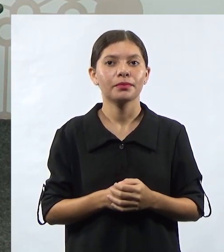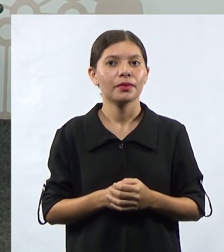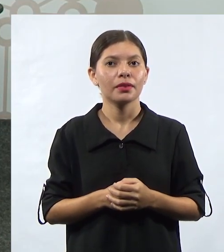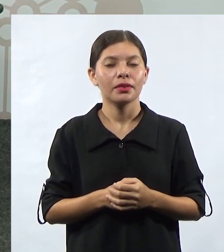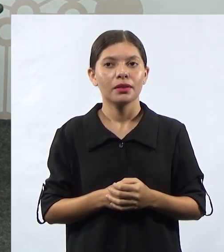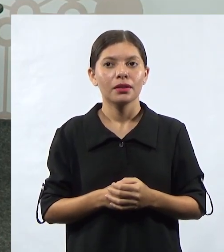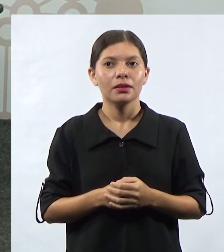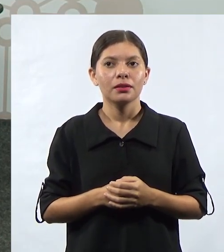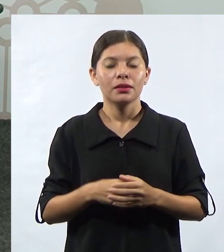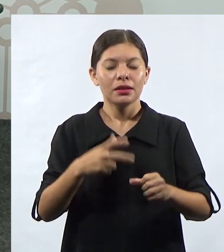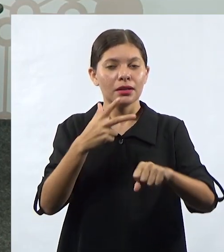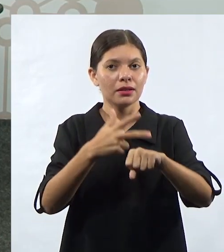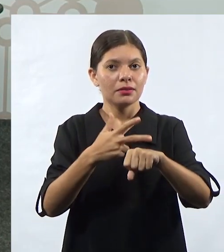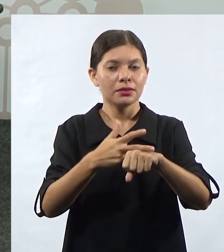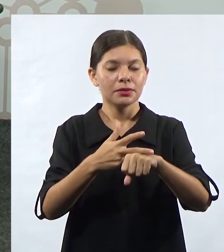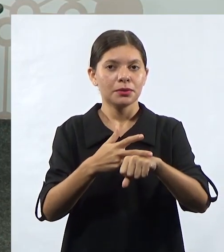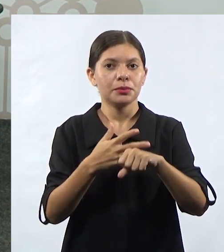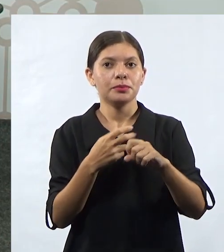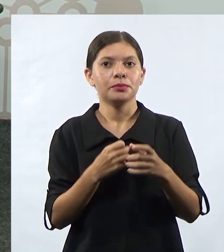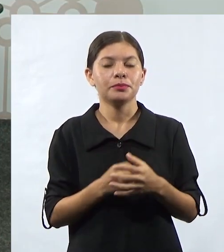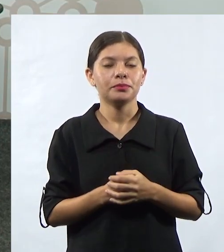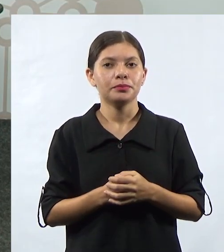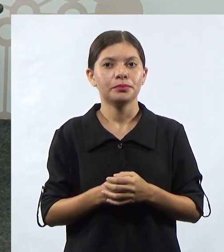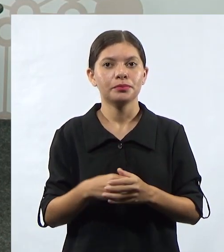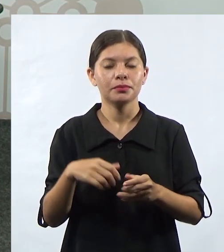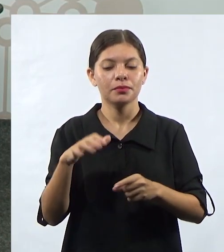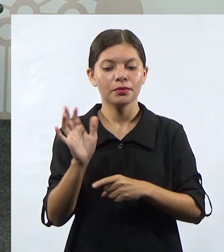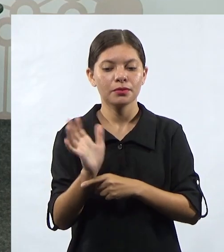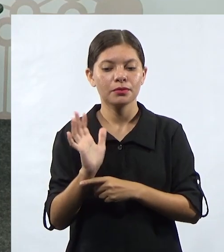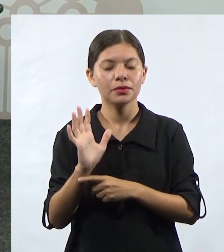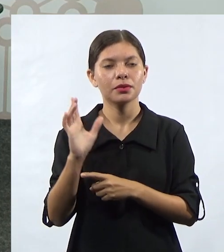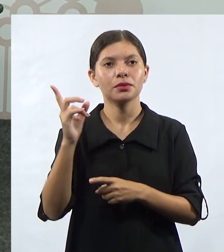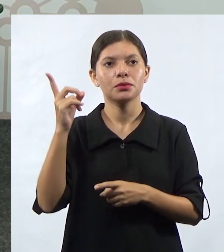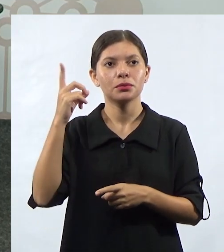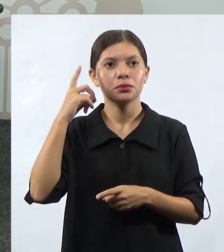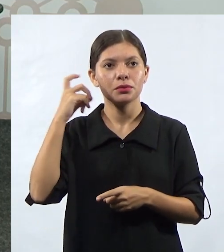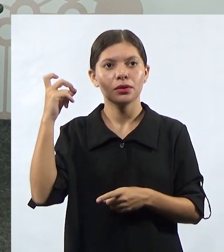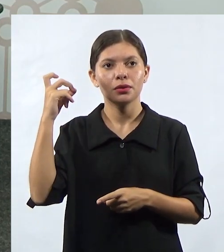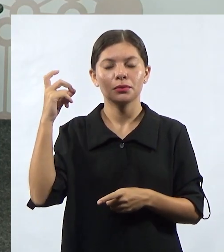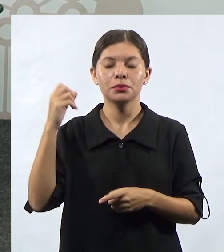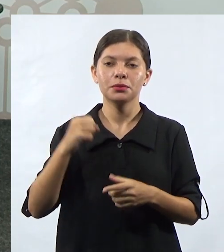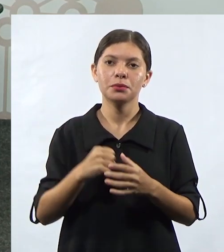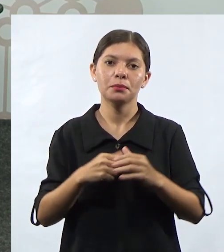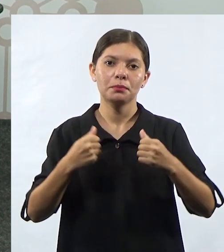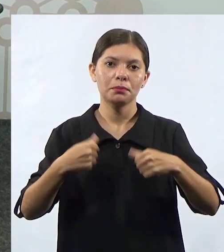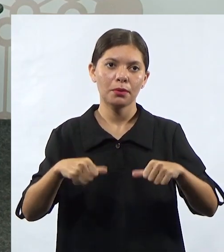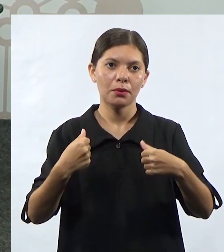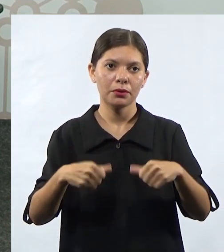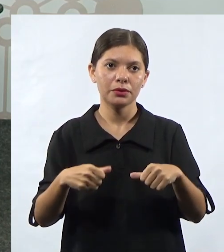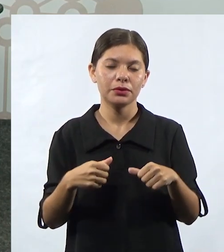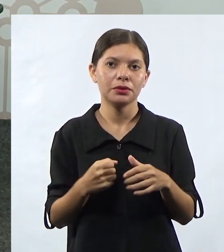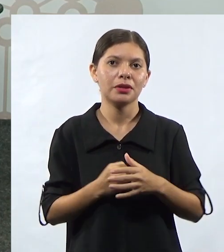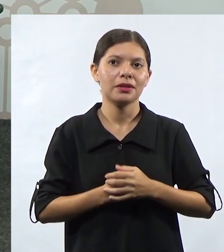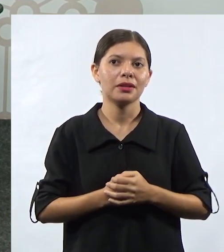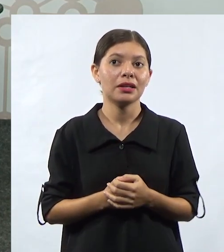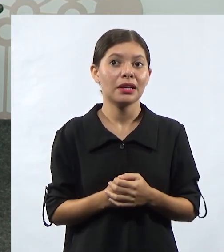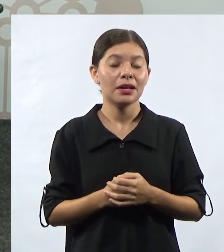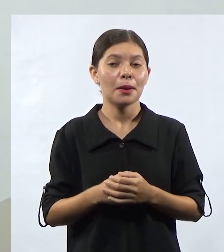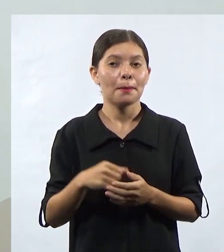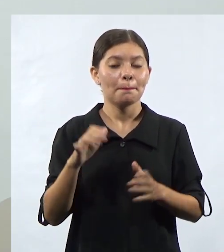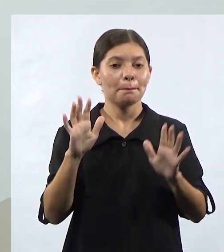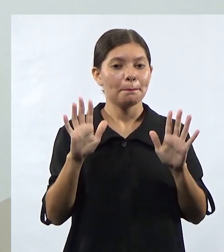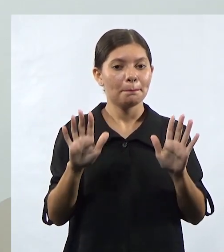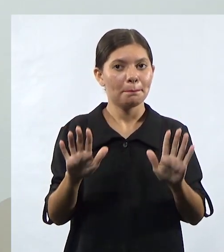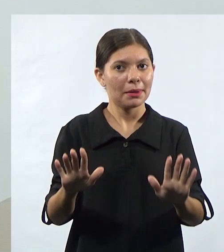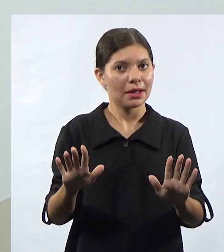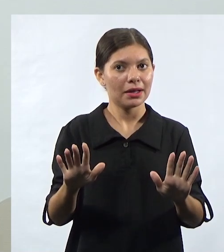professora, onde a gente estava, né? Gravação de vídeo e áudio também é possível, mas eu acho que a gente tem que ter uma prévia autorização, né? Sim, ó,